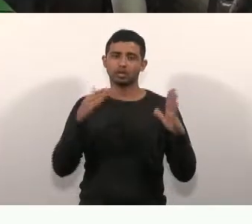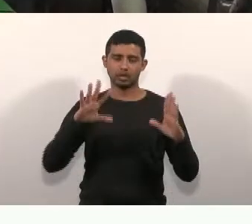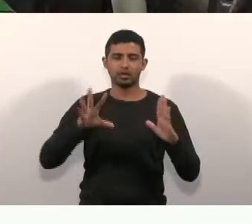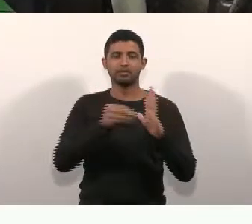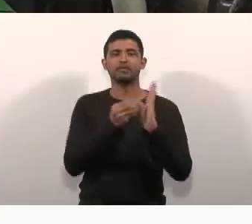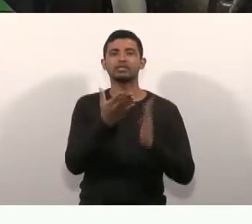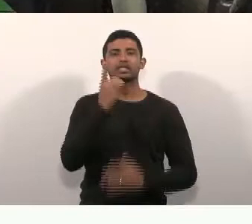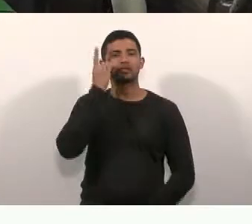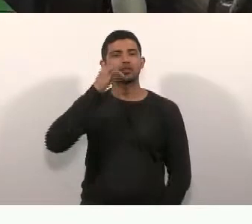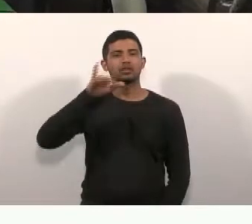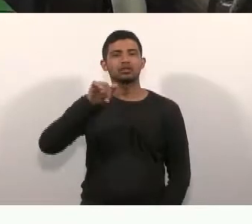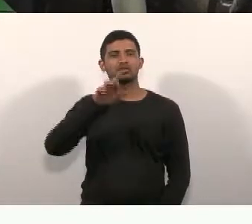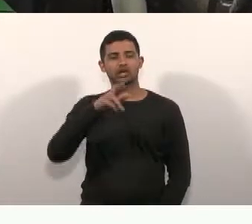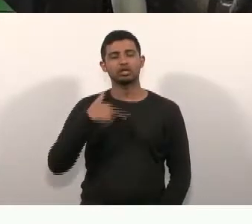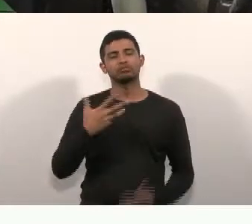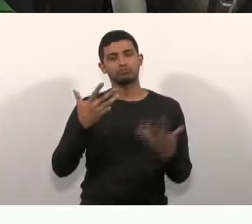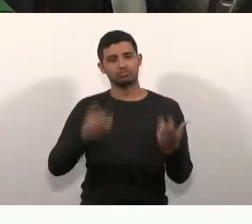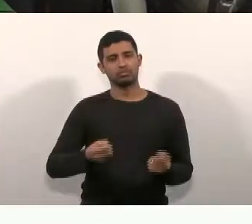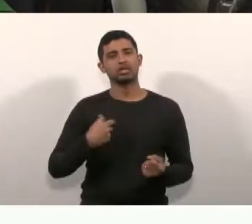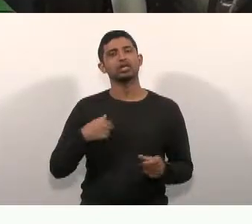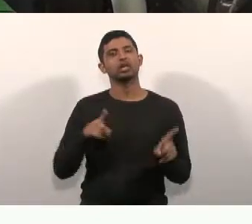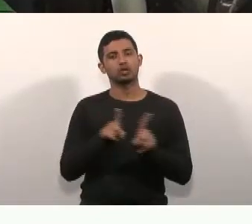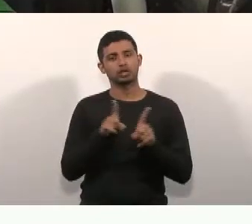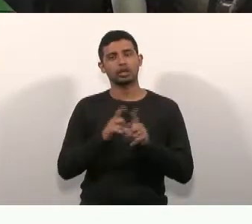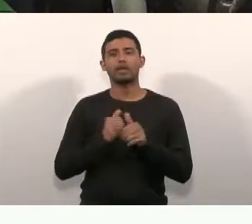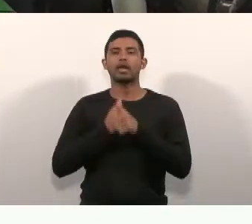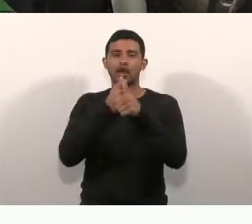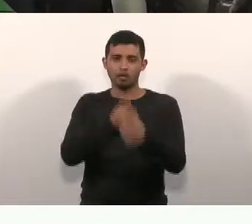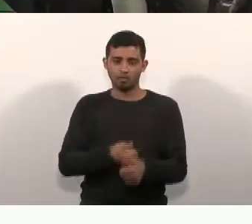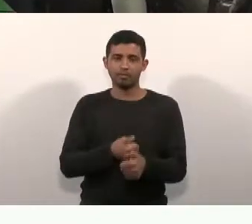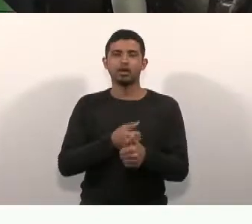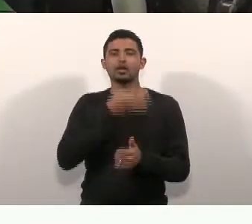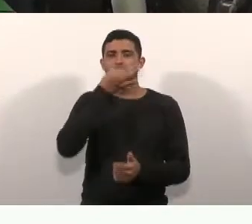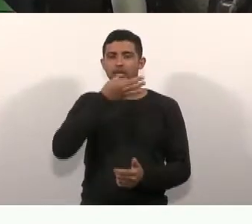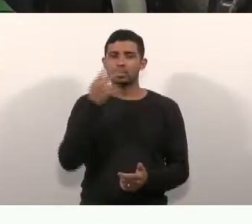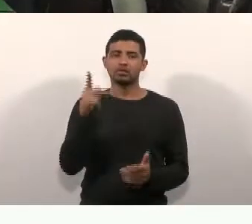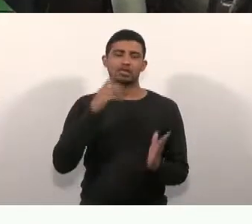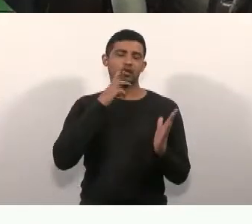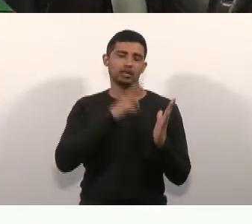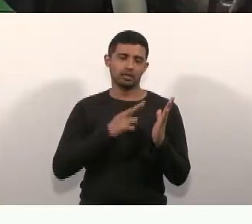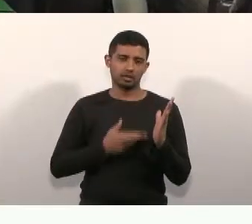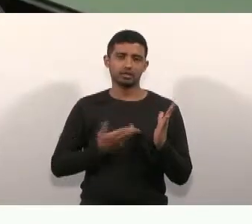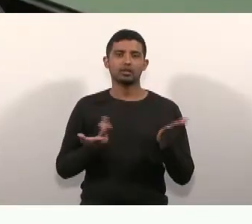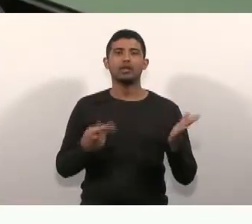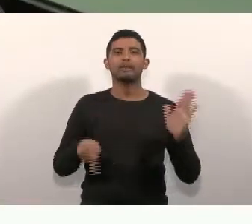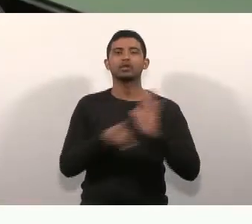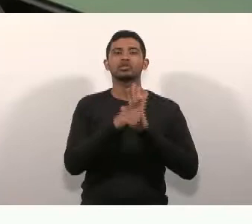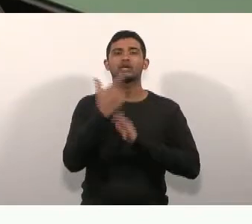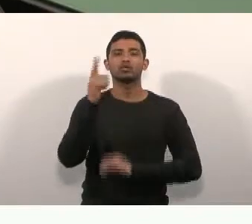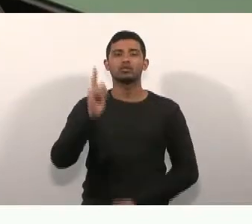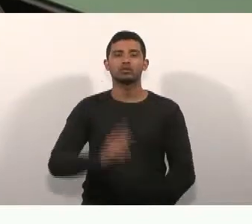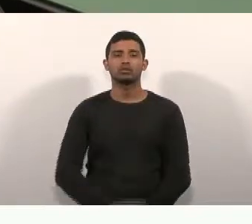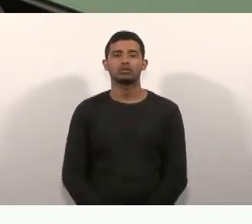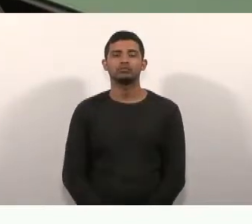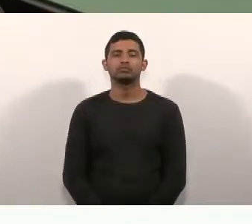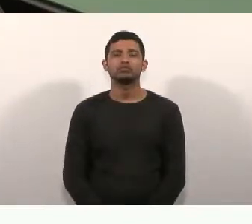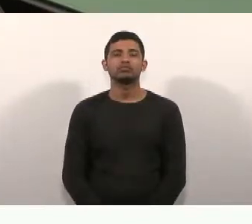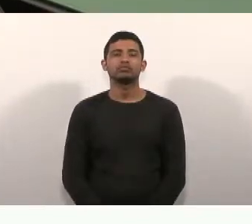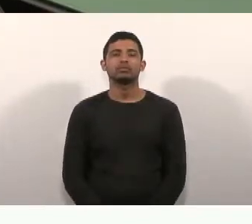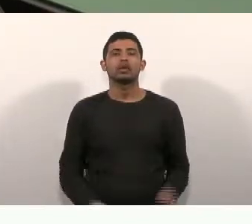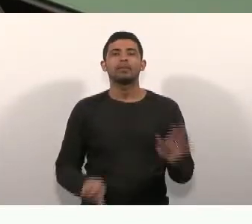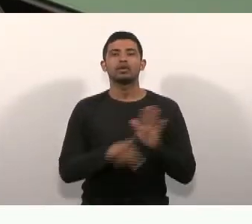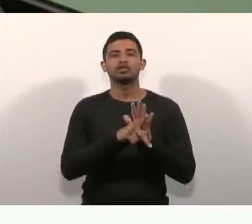deputado Jair Bittencourt. Favorável. Eu voto também acompanhando o parecer do relator. O projeto seguinte,